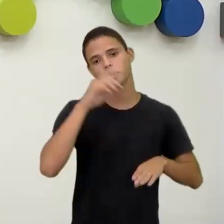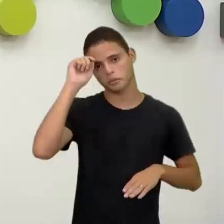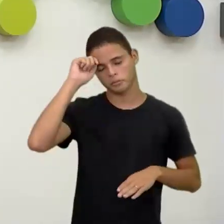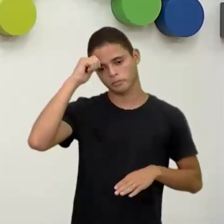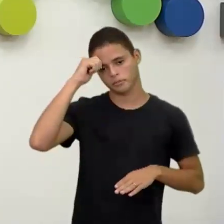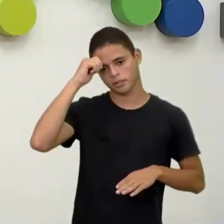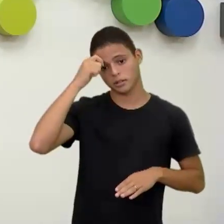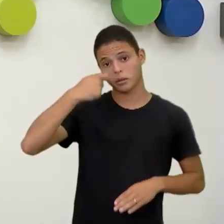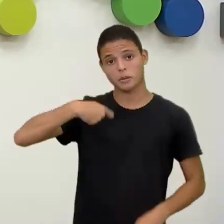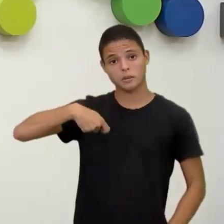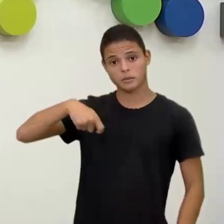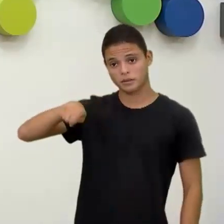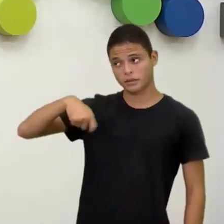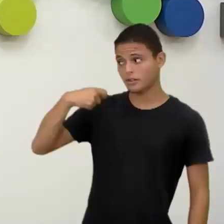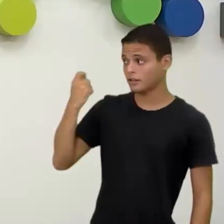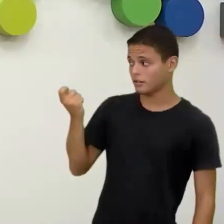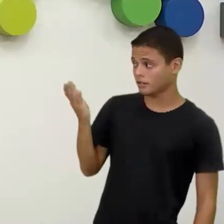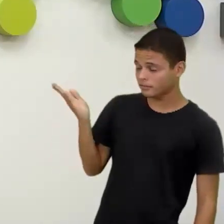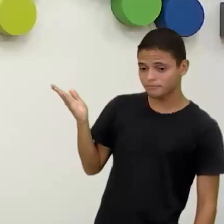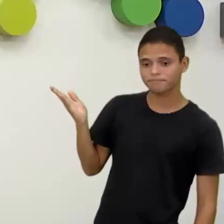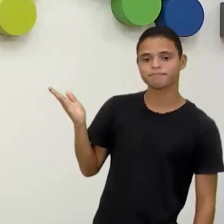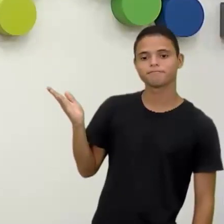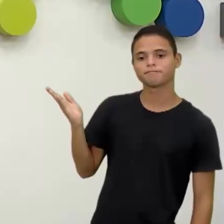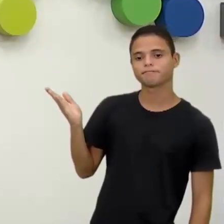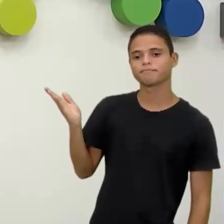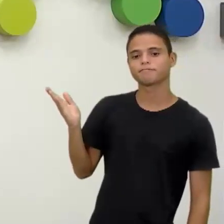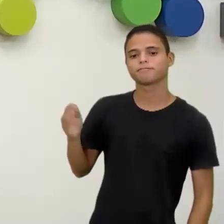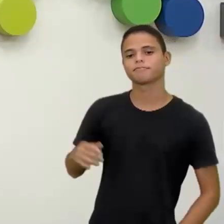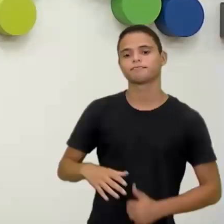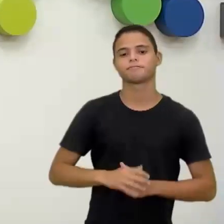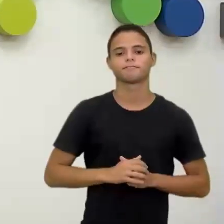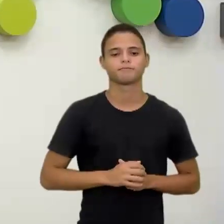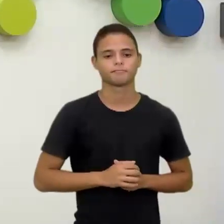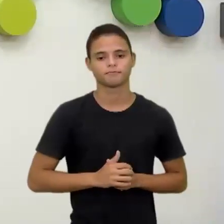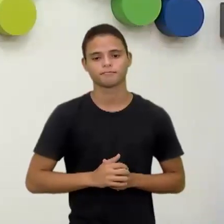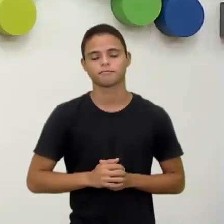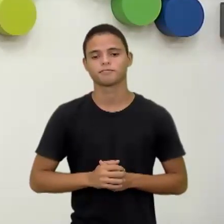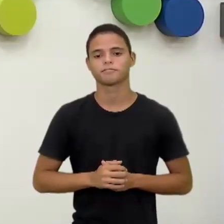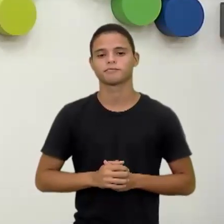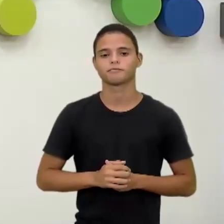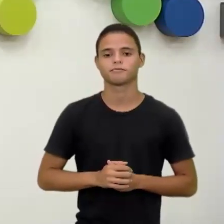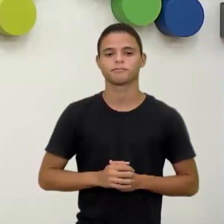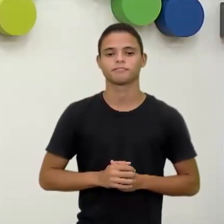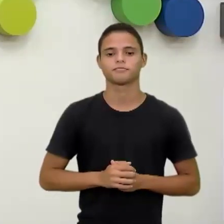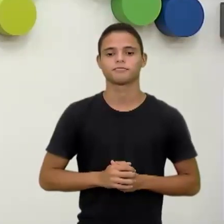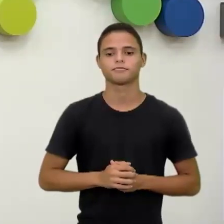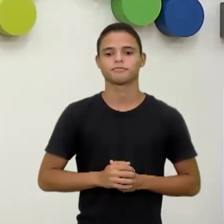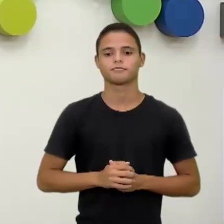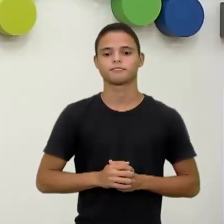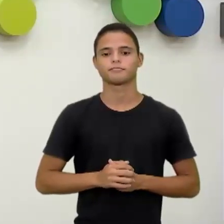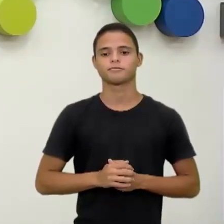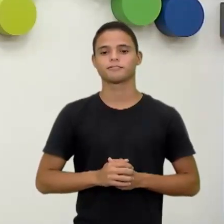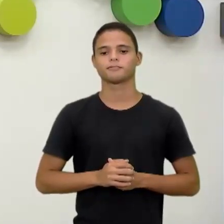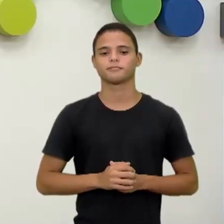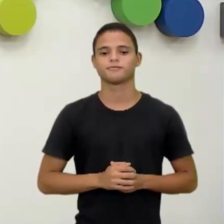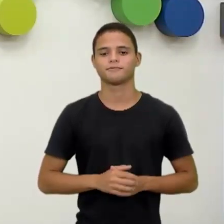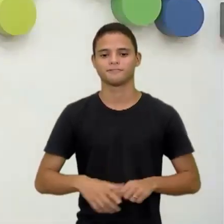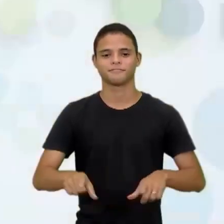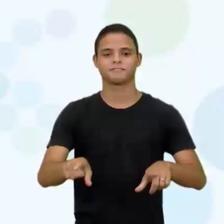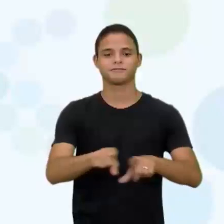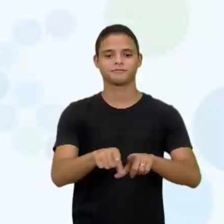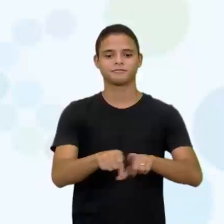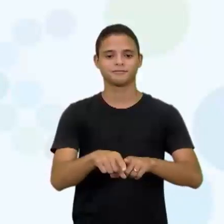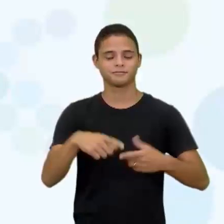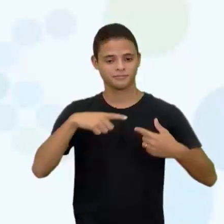O meu sinal é esse aqui, que representam aí os meus cachos, ok? E o título da nossa aula de hoje